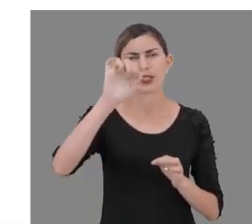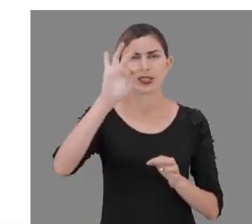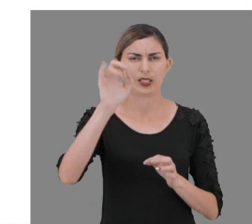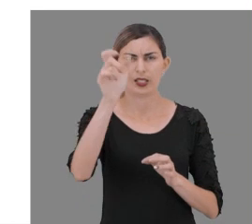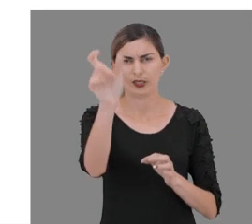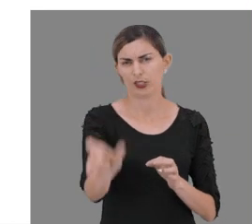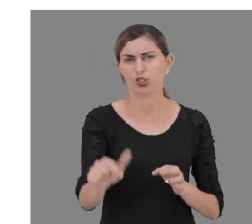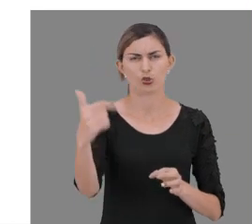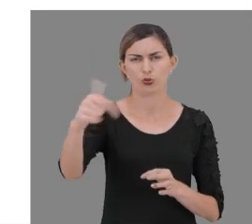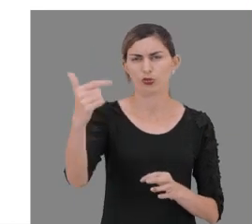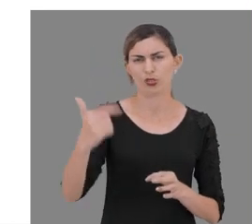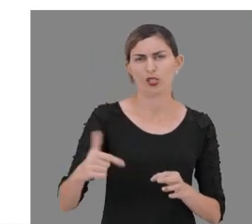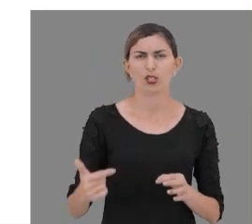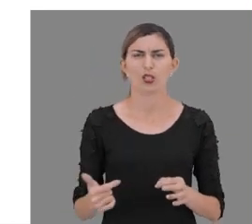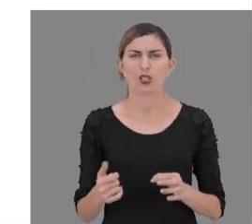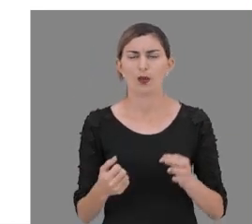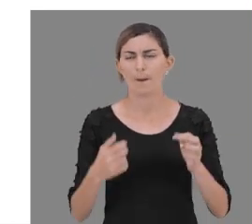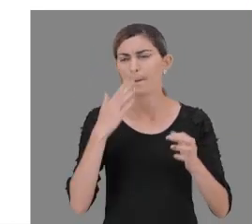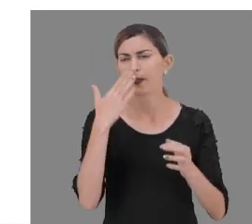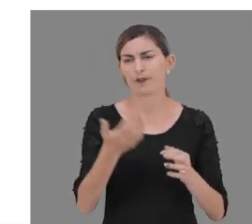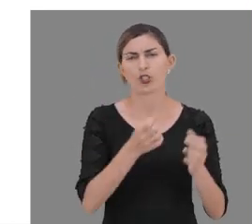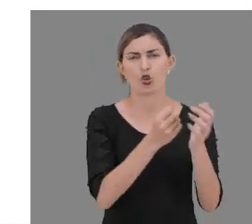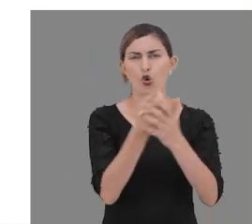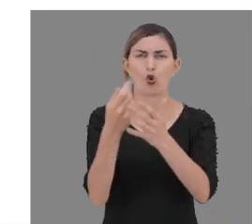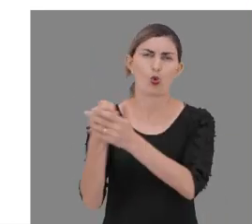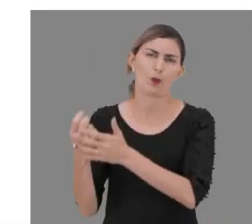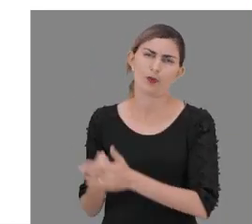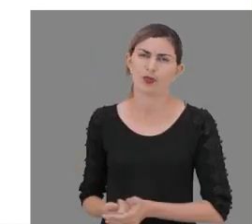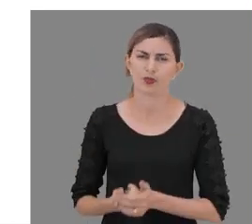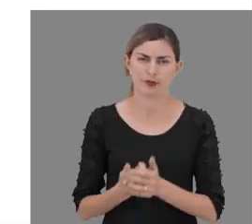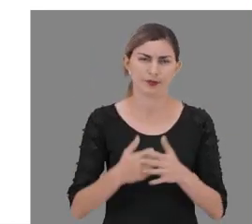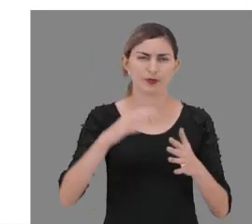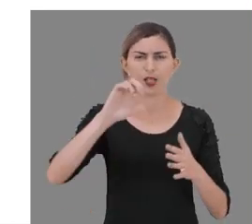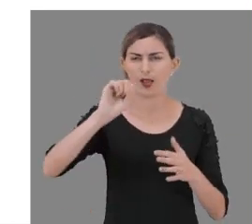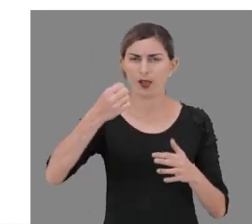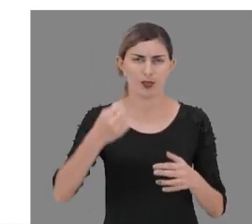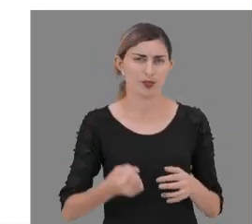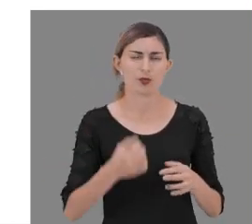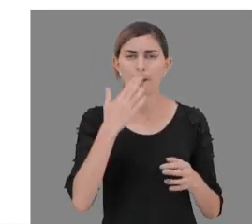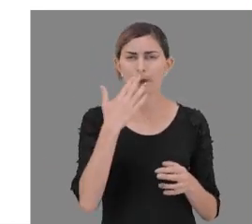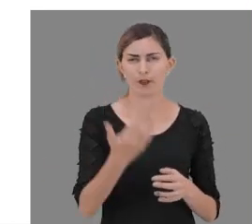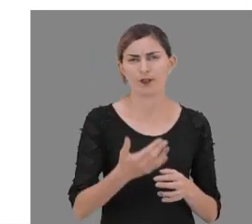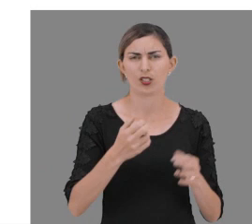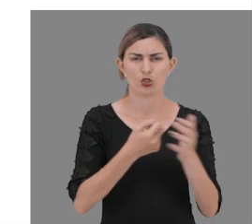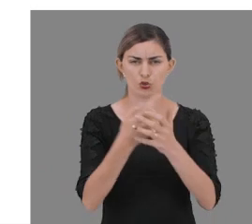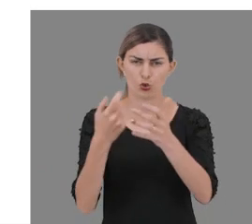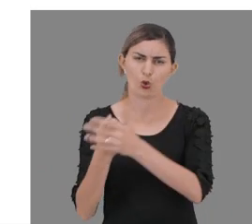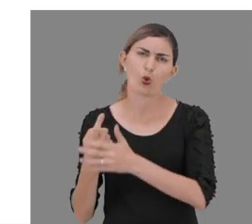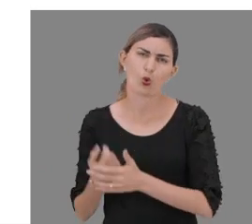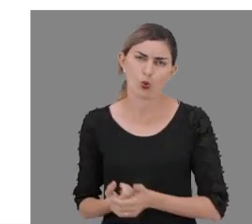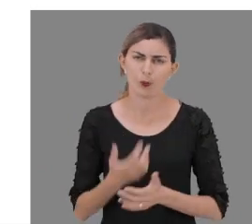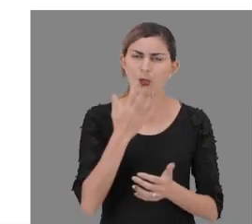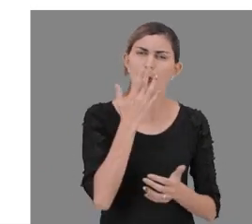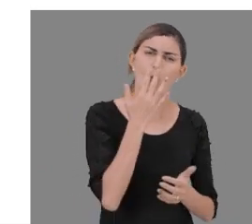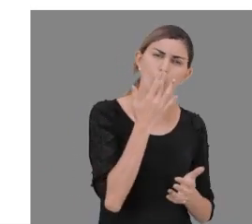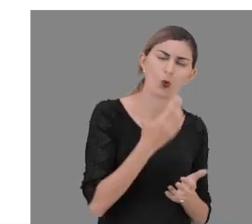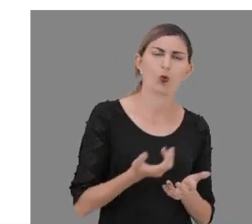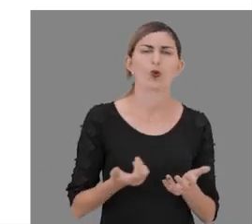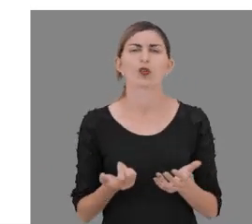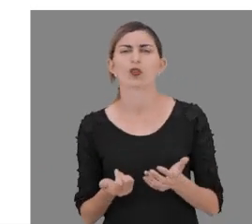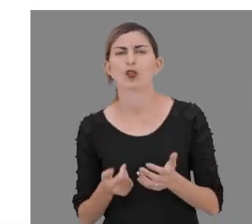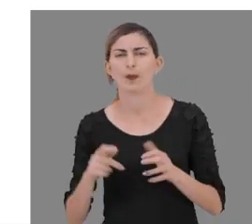cliente não tem um atributo preferência de compra. Nesse caso, a preferência de compra, no caso,